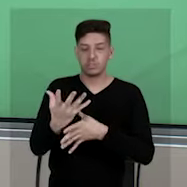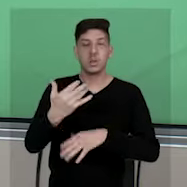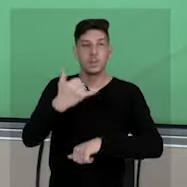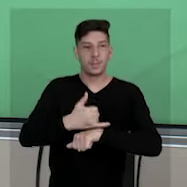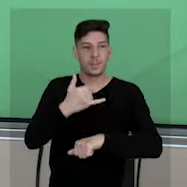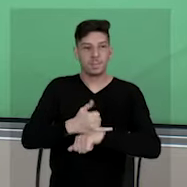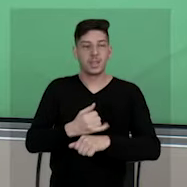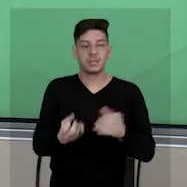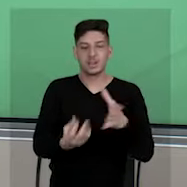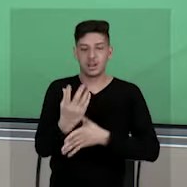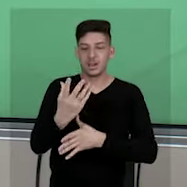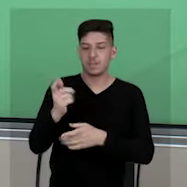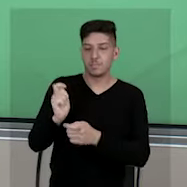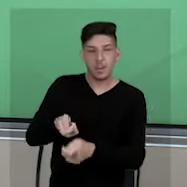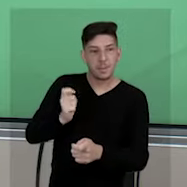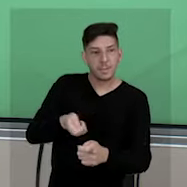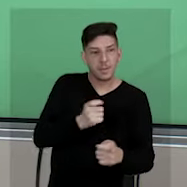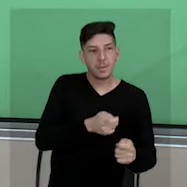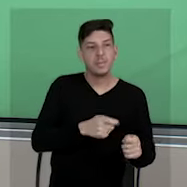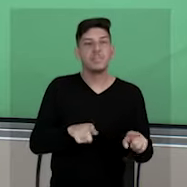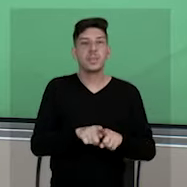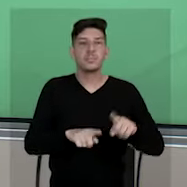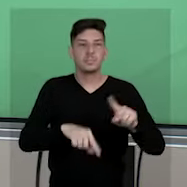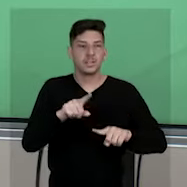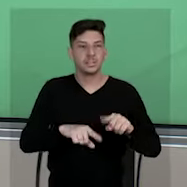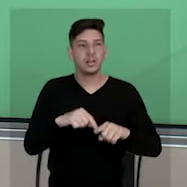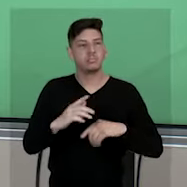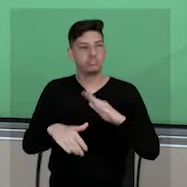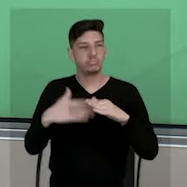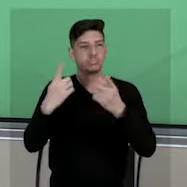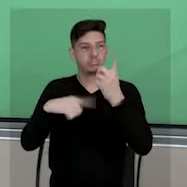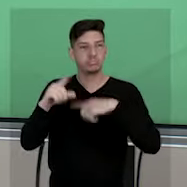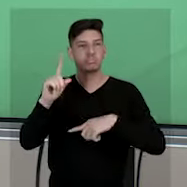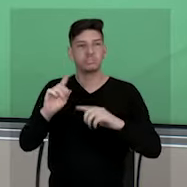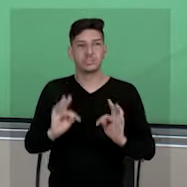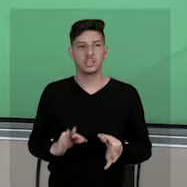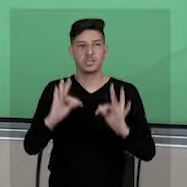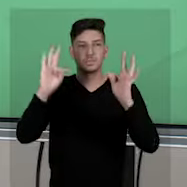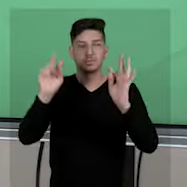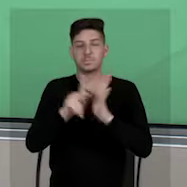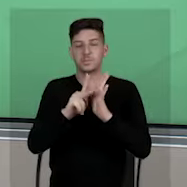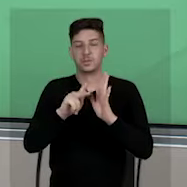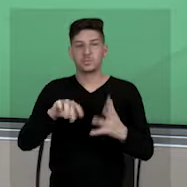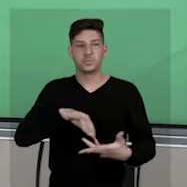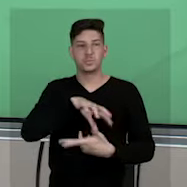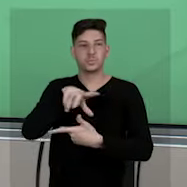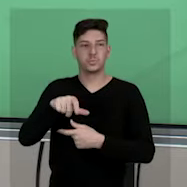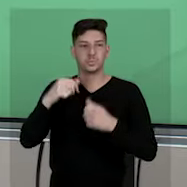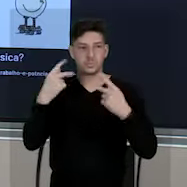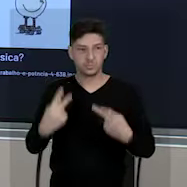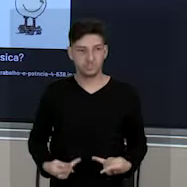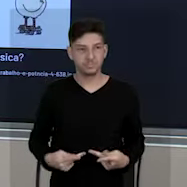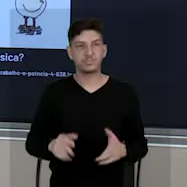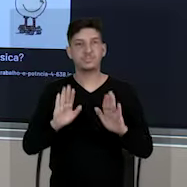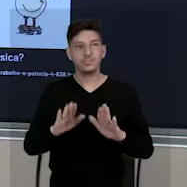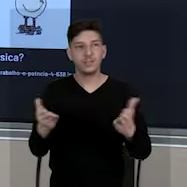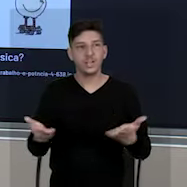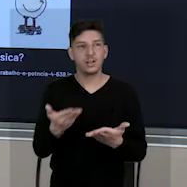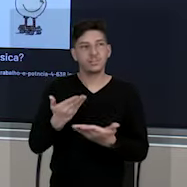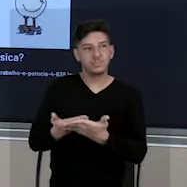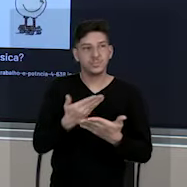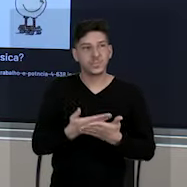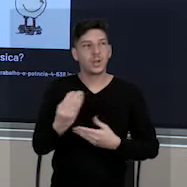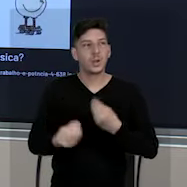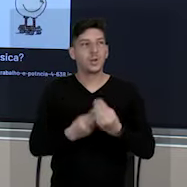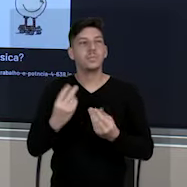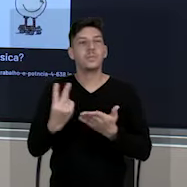ferramentas, de instrumentos, para a evolução mesmo das tecnologias que a humanidade utiliza. Agora a gente vai ver essa fundição aplicada à construção